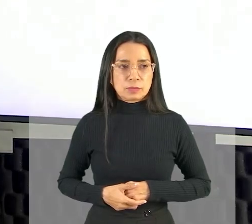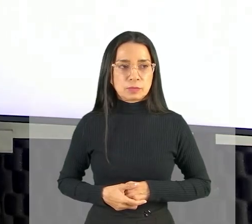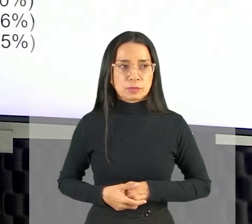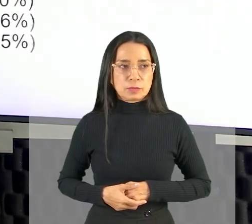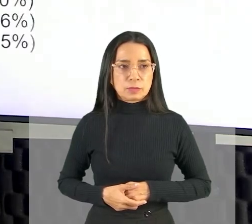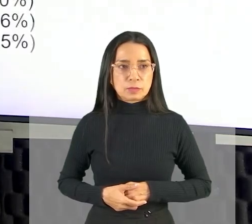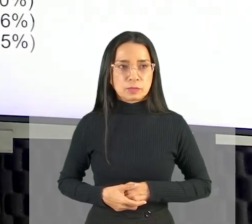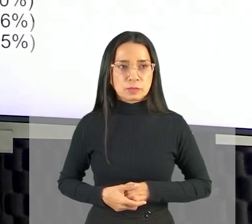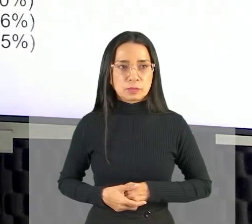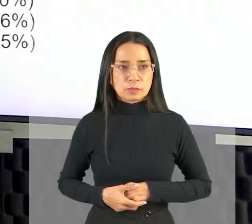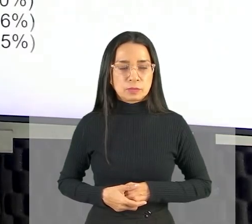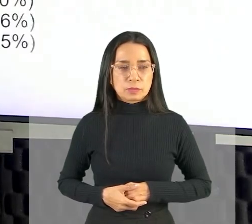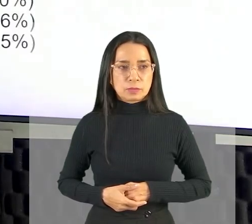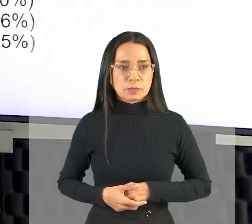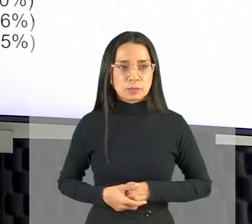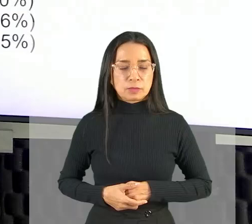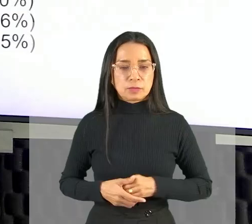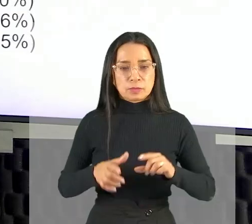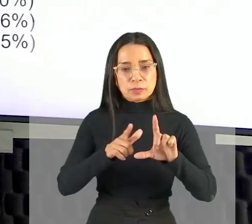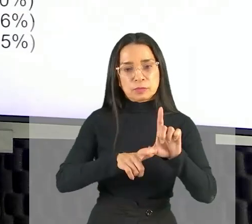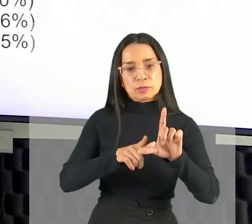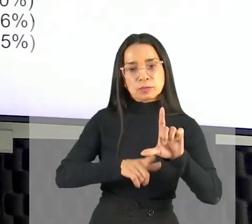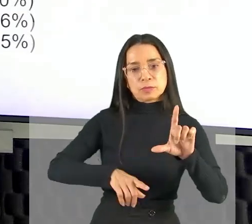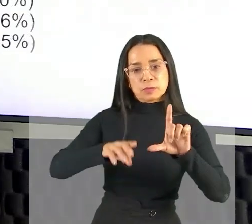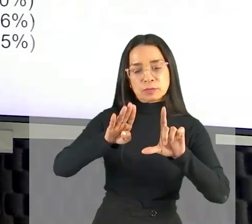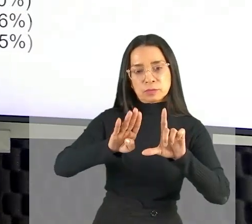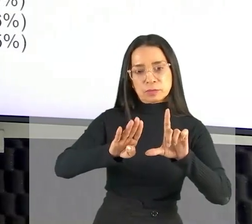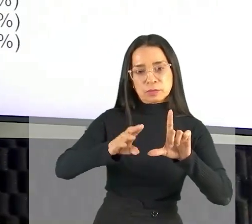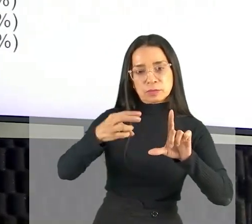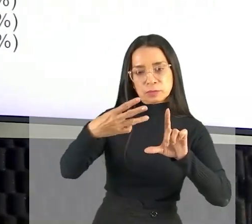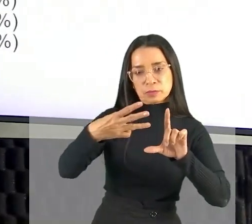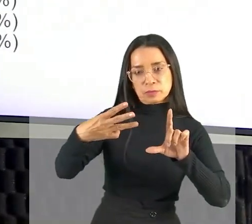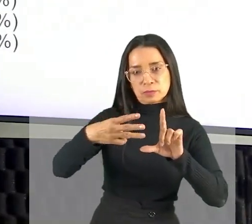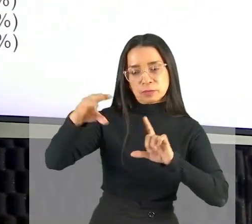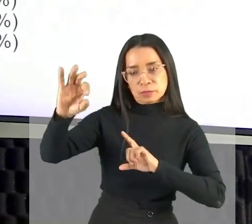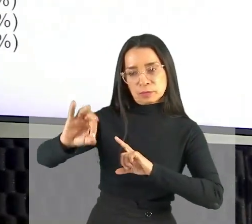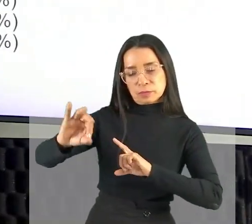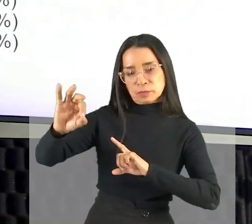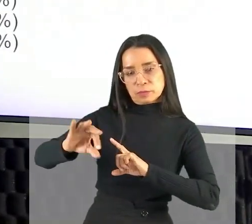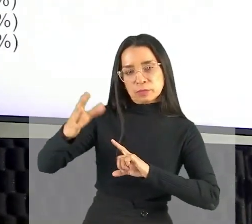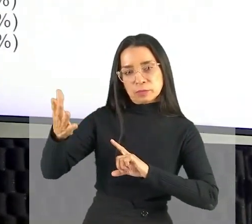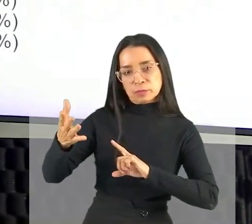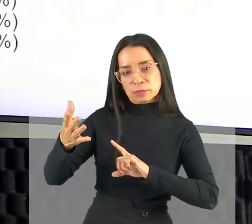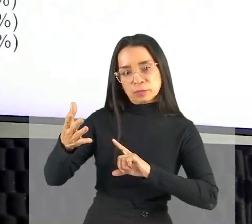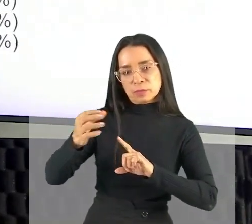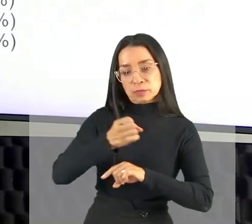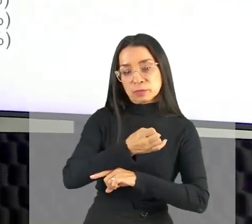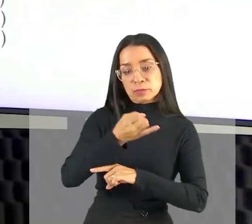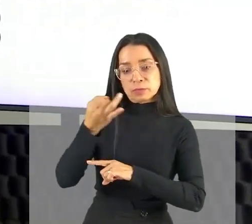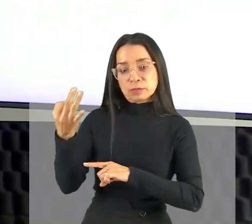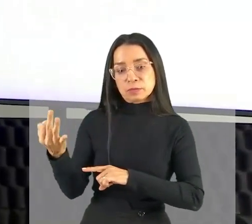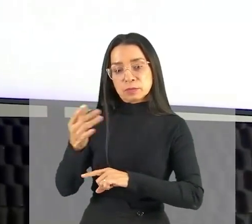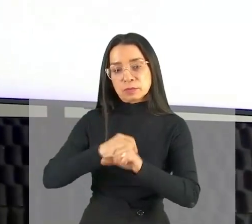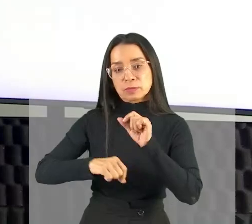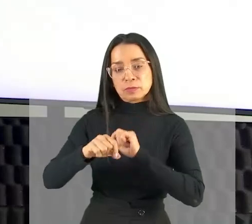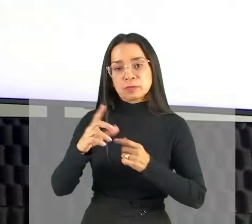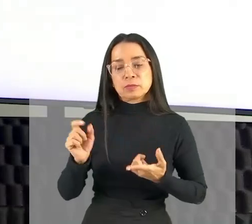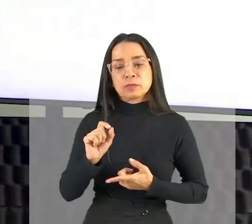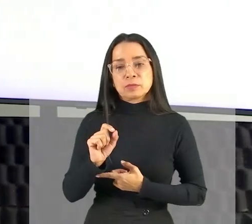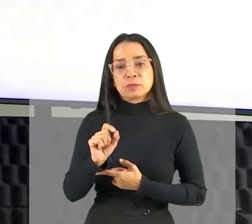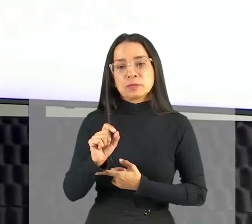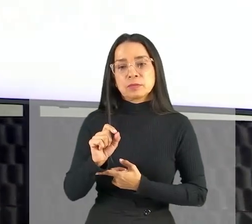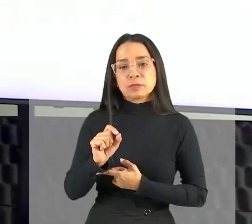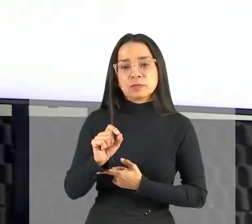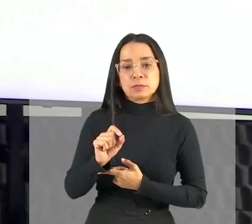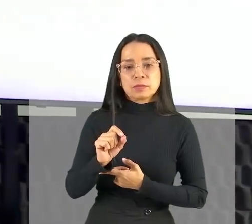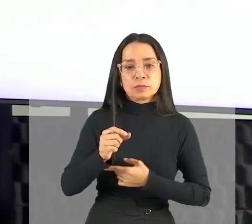então ó 1/3 ou 33% tá é a probabilidade de